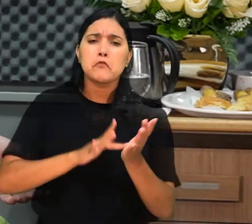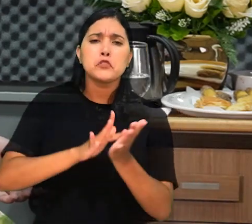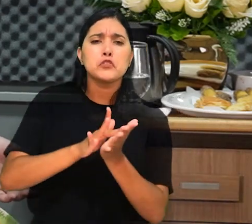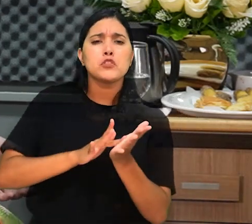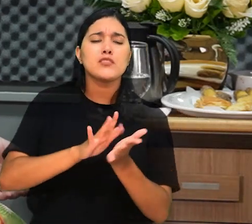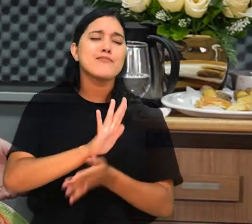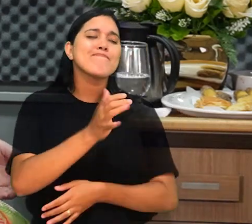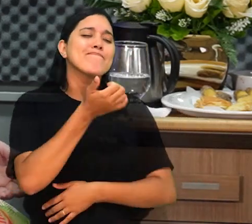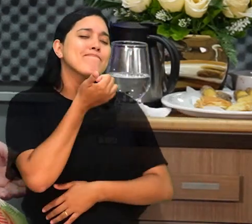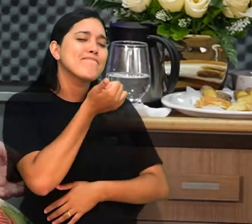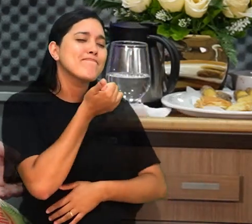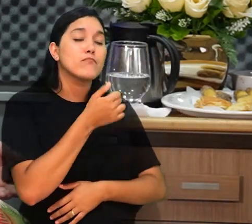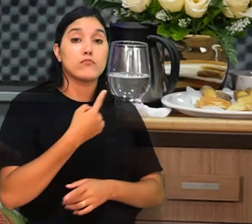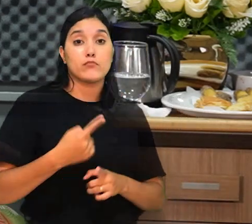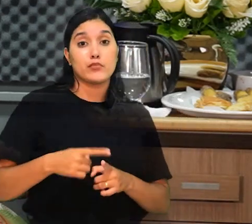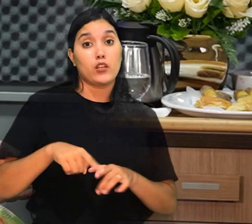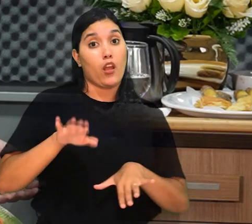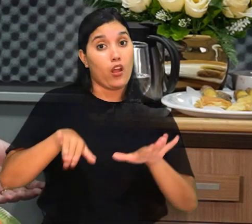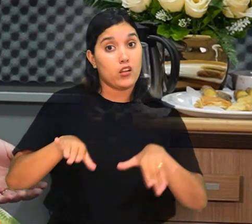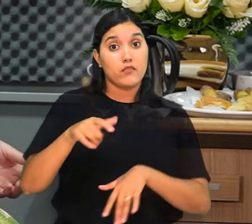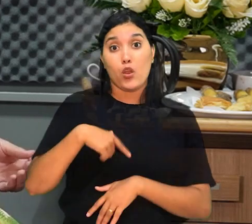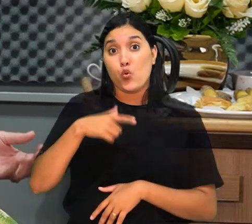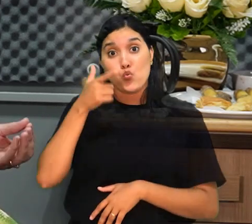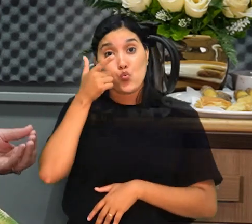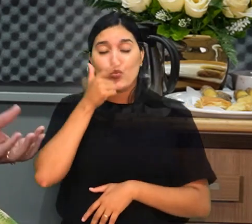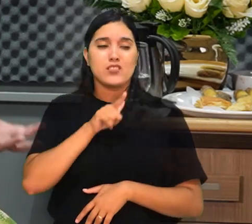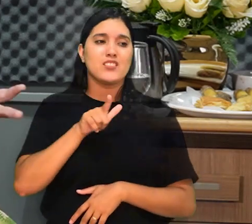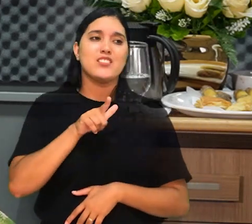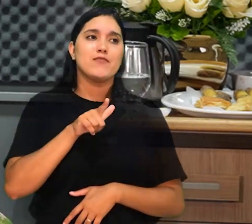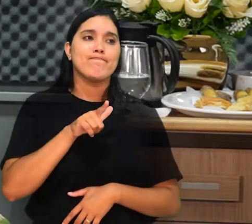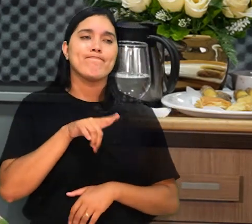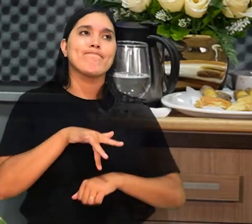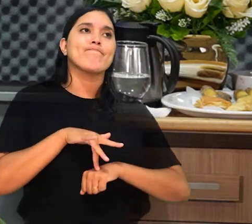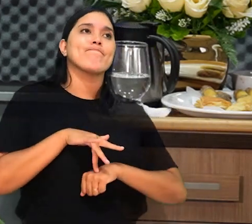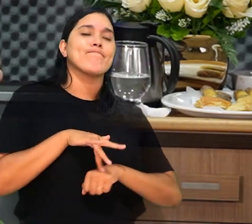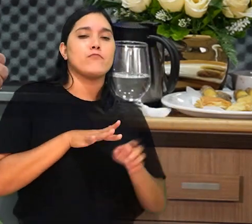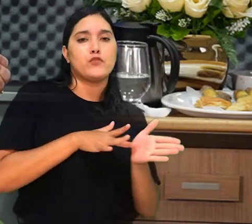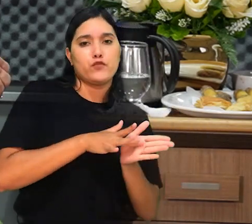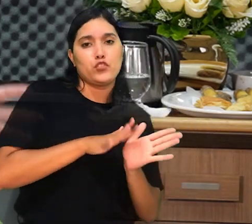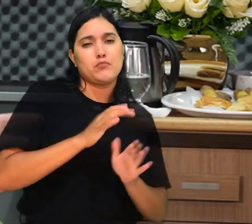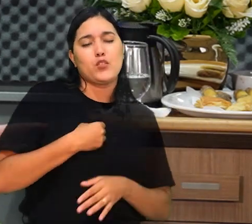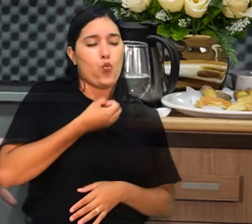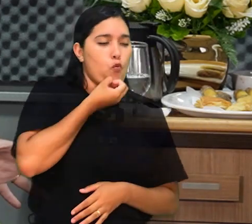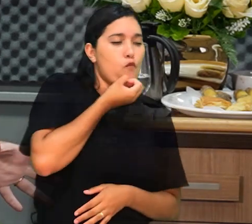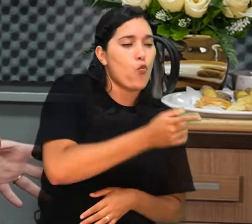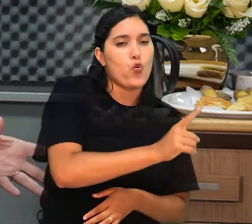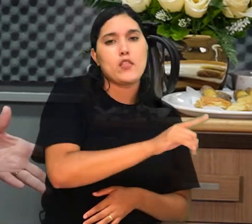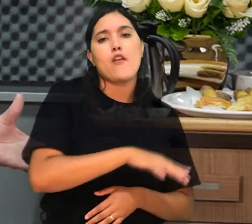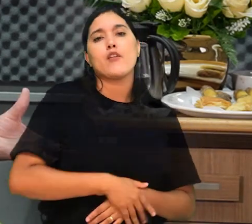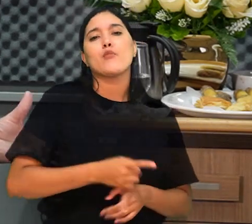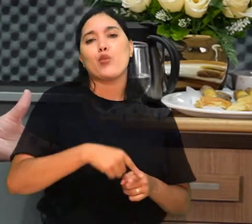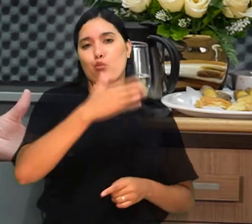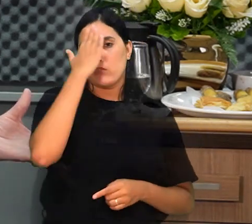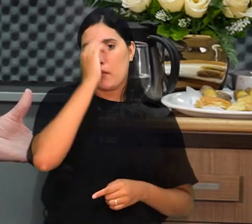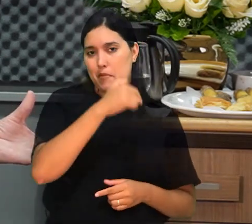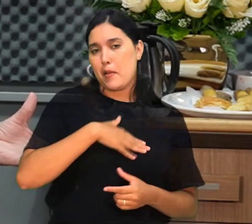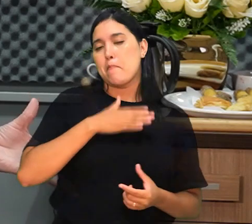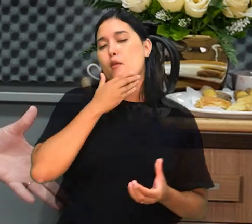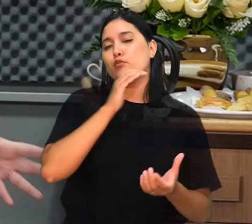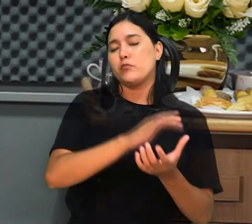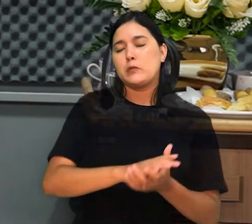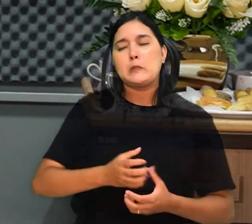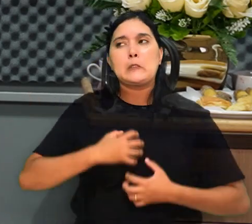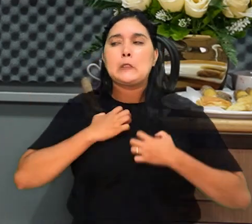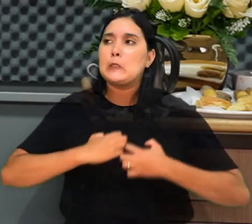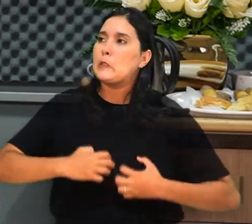preciso ouvir tudo isso e eu tenho que fingir para ele que está tudo bem? Porque teve situações em que eu